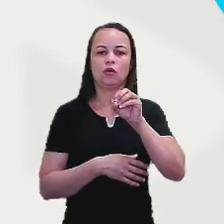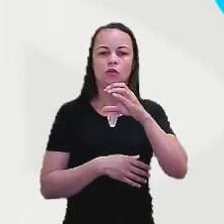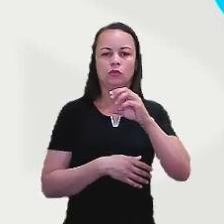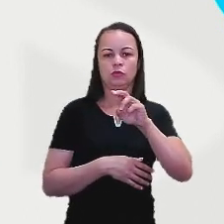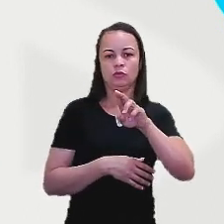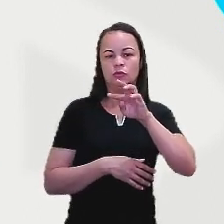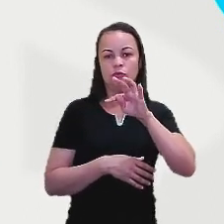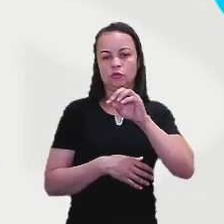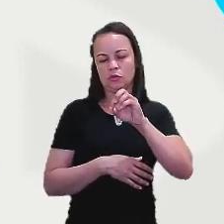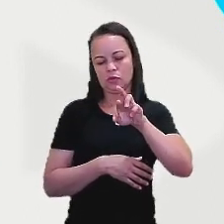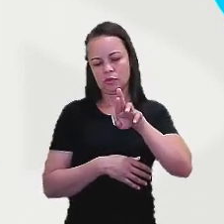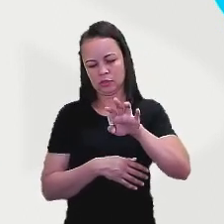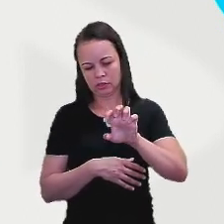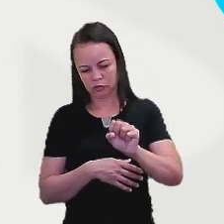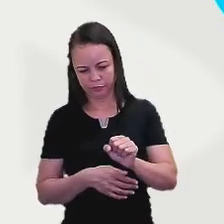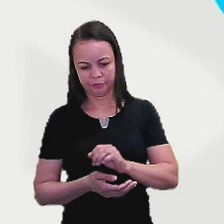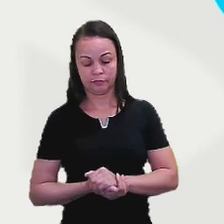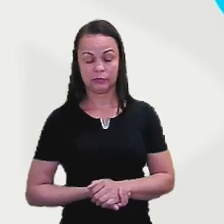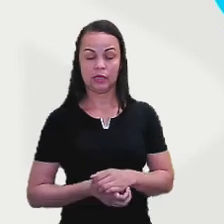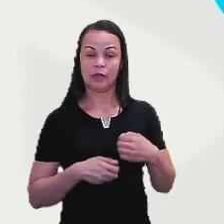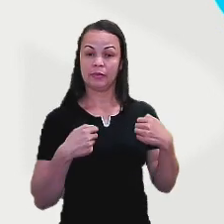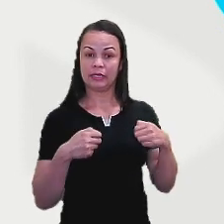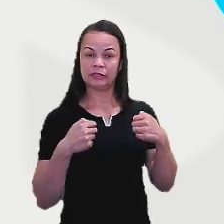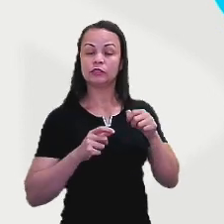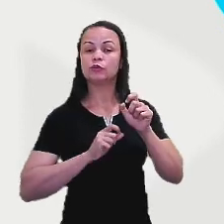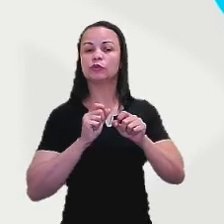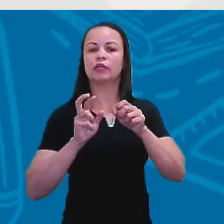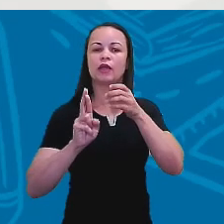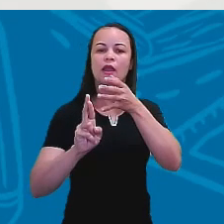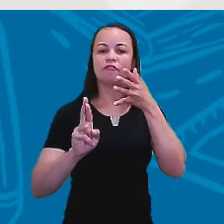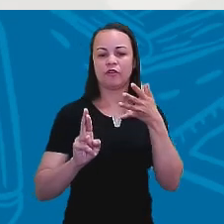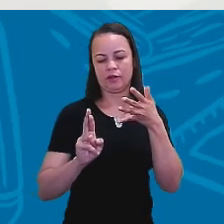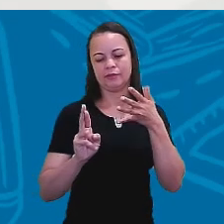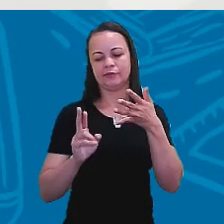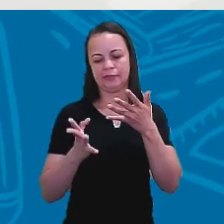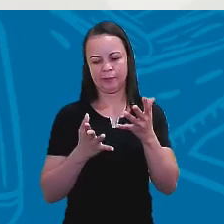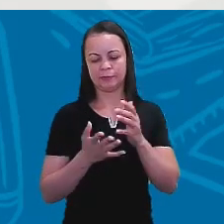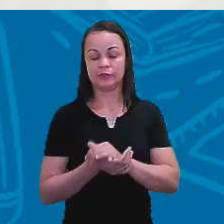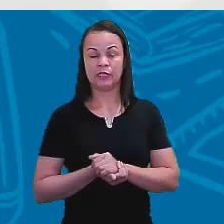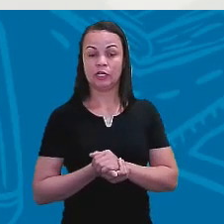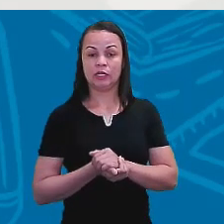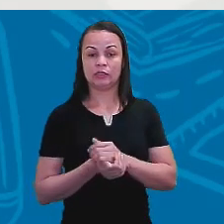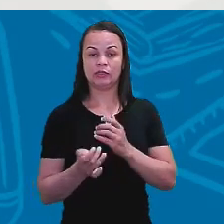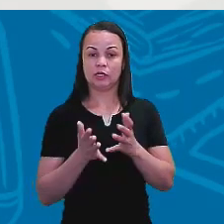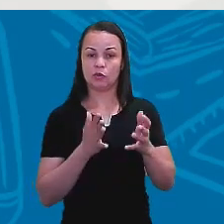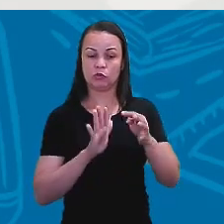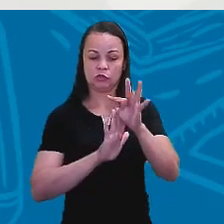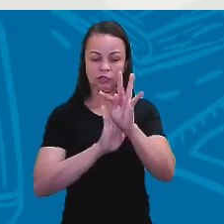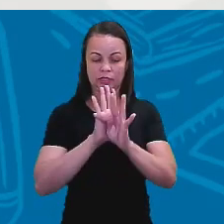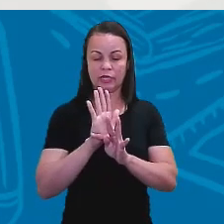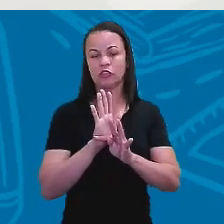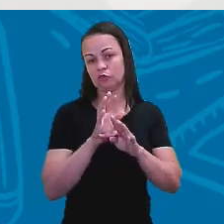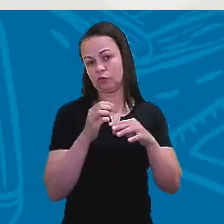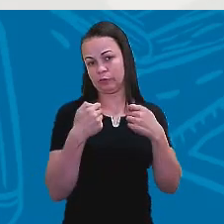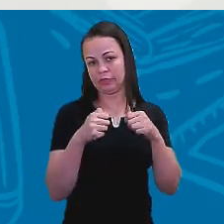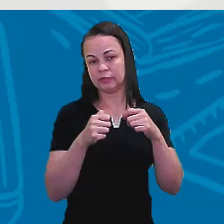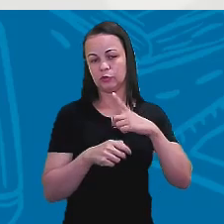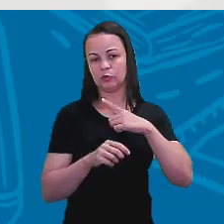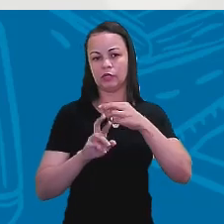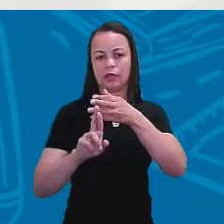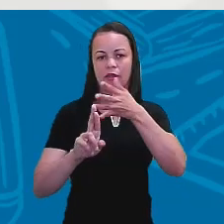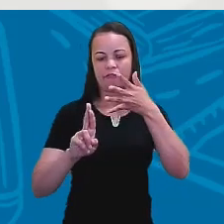Então, precisamos o quê? De referências. Os textos à nossa volta, eles contêm